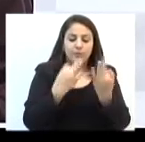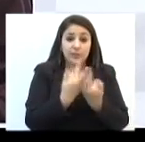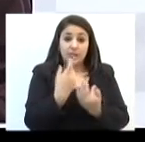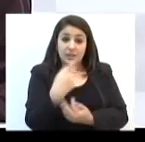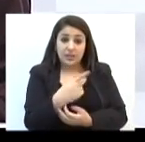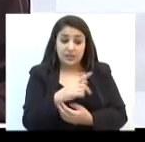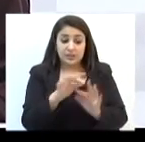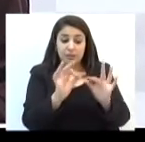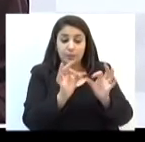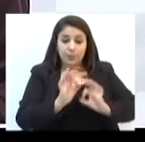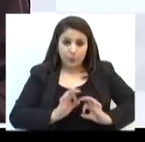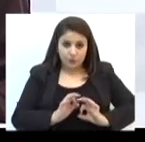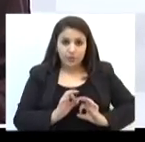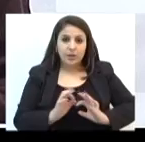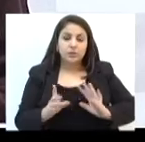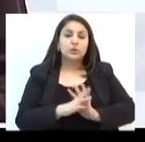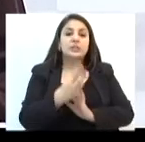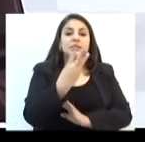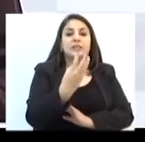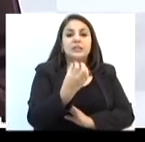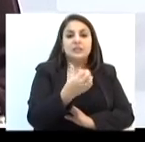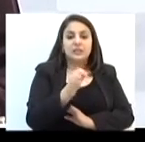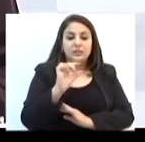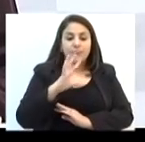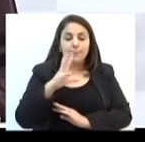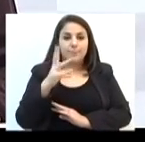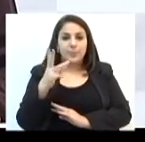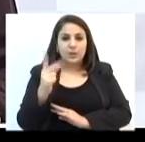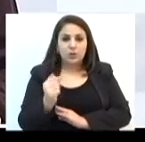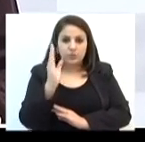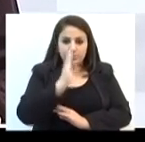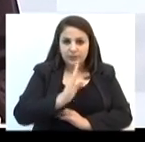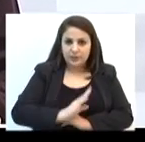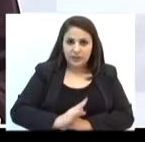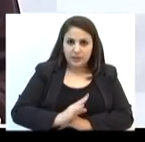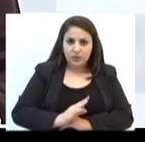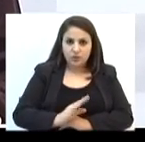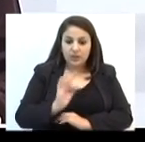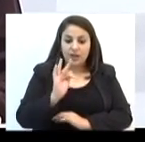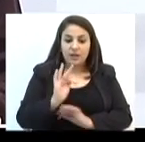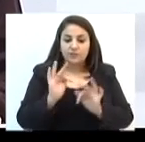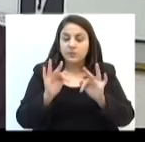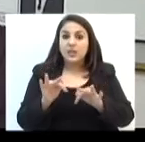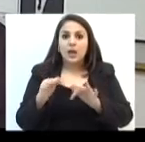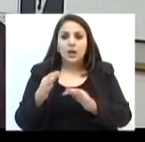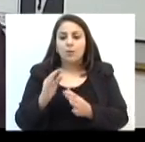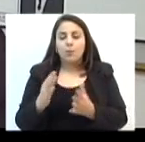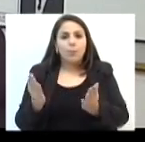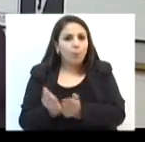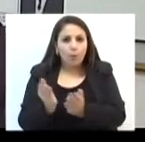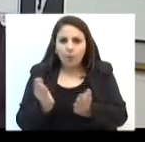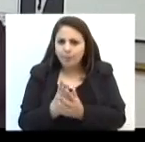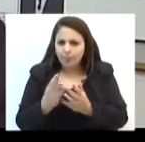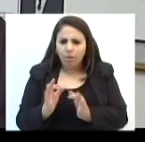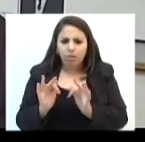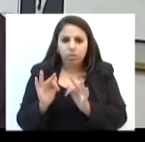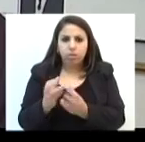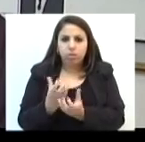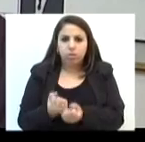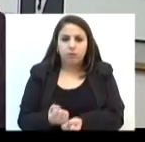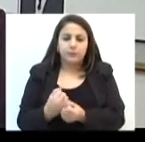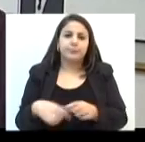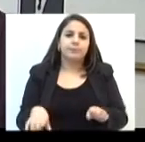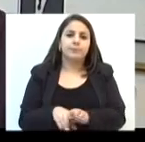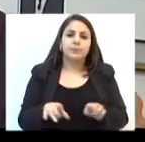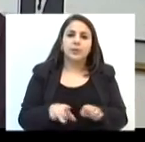programa, 36 milhões de brasileiros estão fora da faixa de extrema pobreza. Inclusive, tem muitas pessoas que